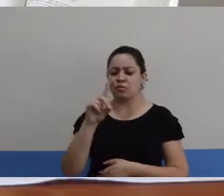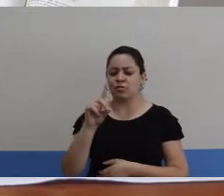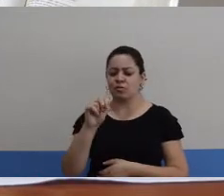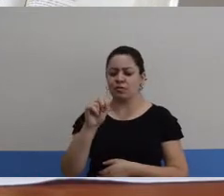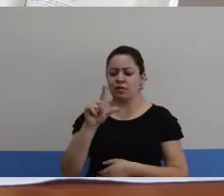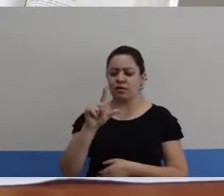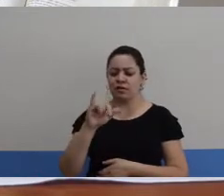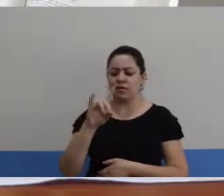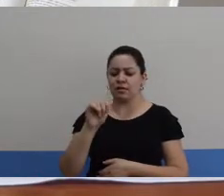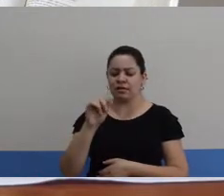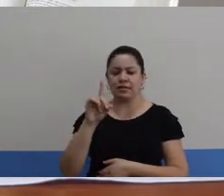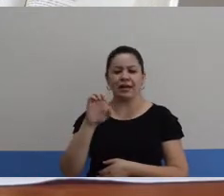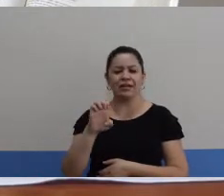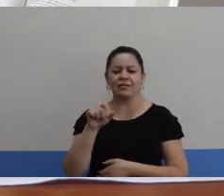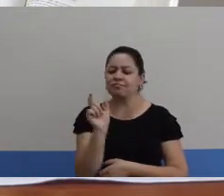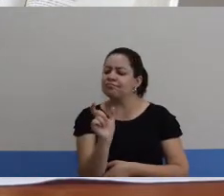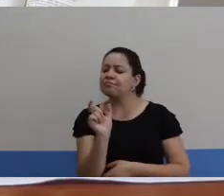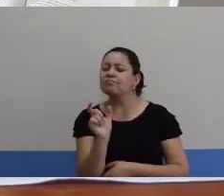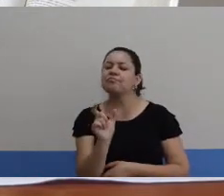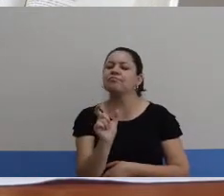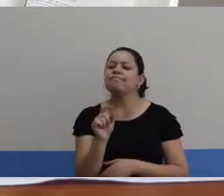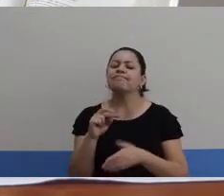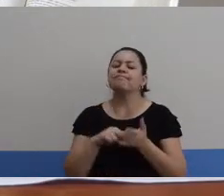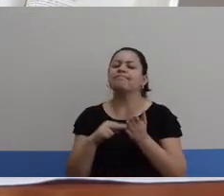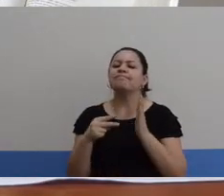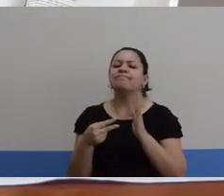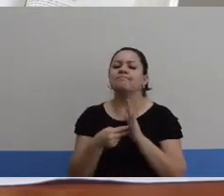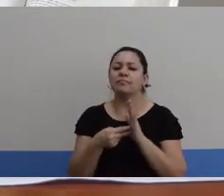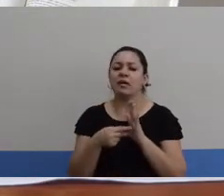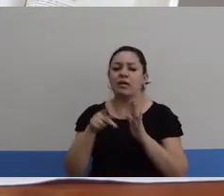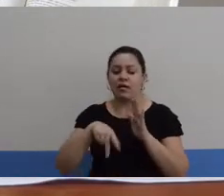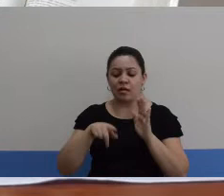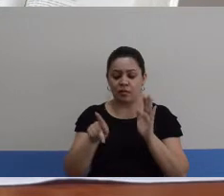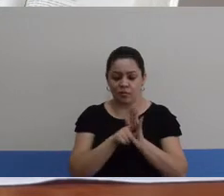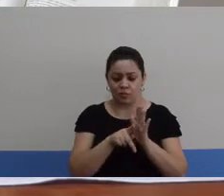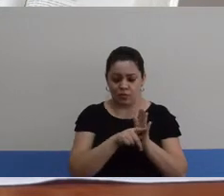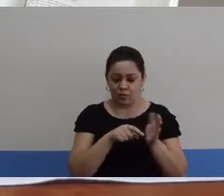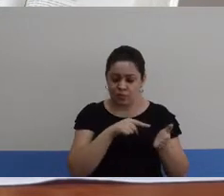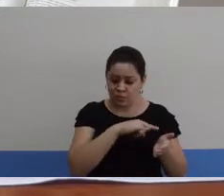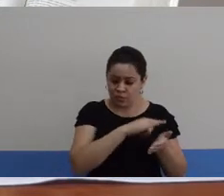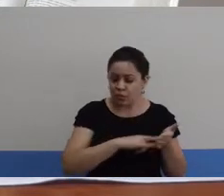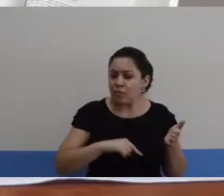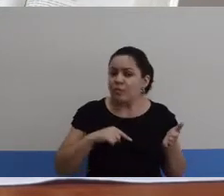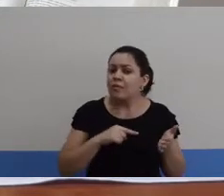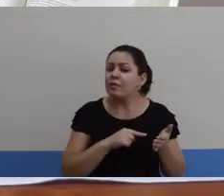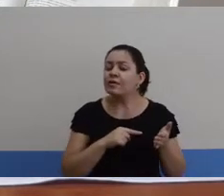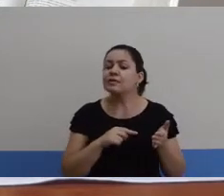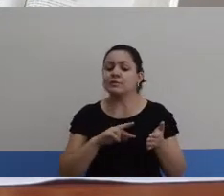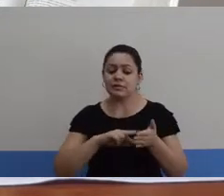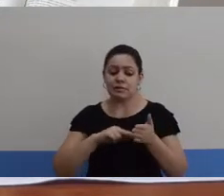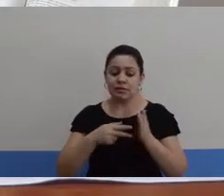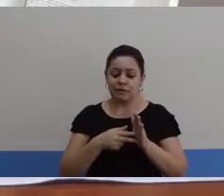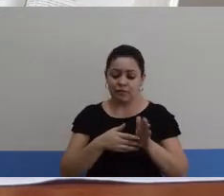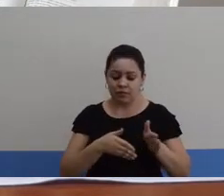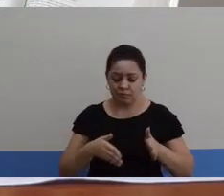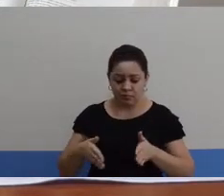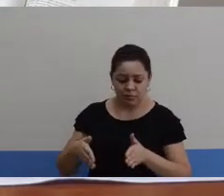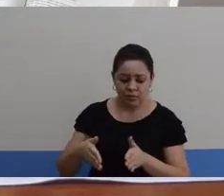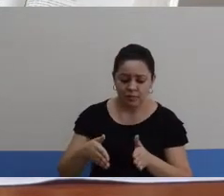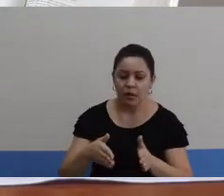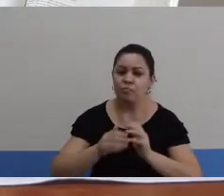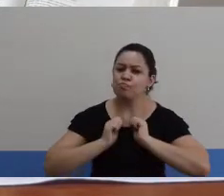palavra sinodalidade, expressa no Concílio Vaticano II, diz caminhar